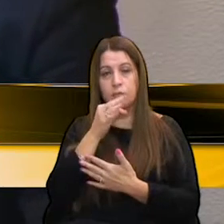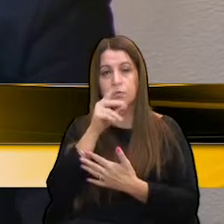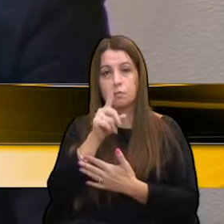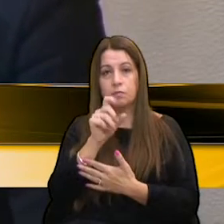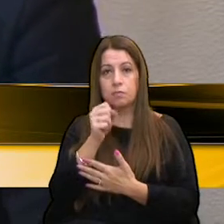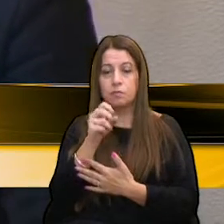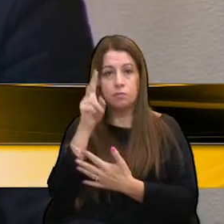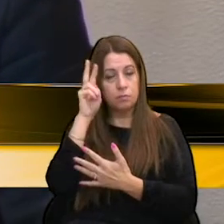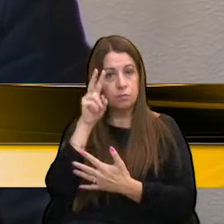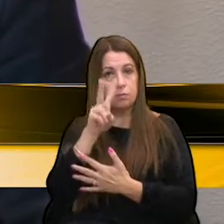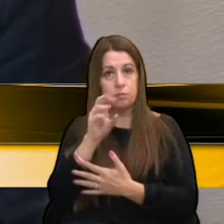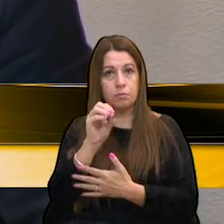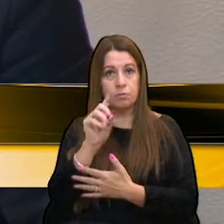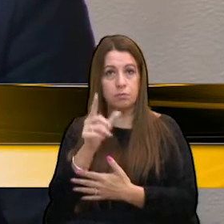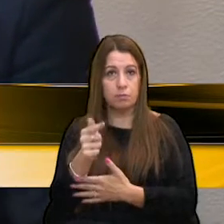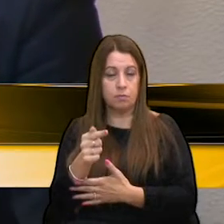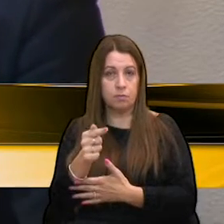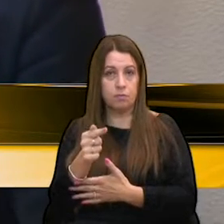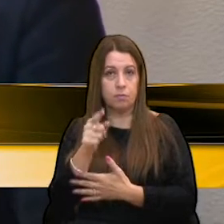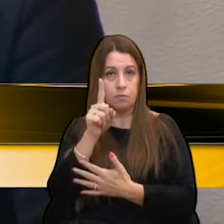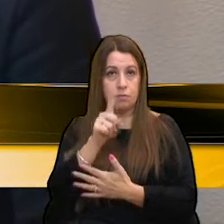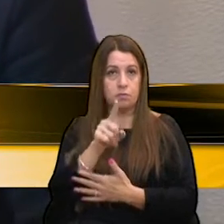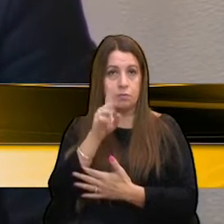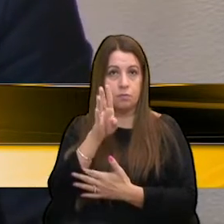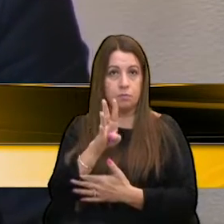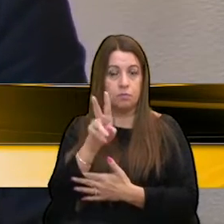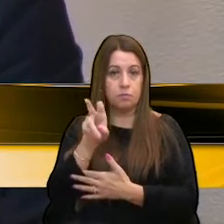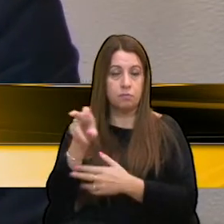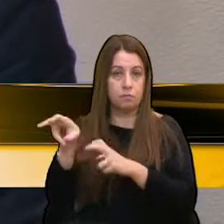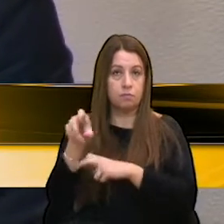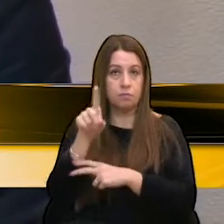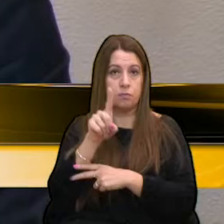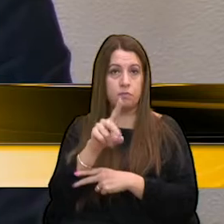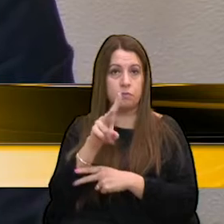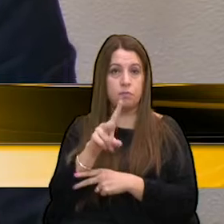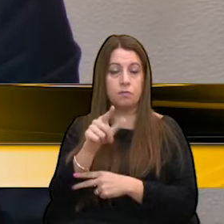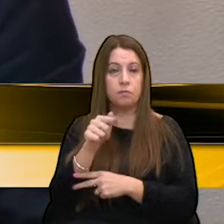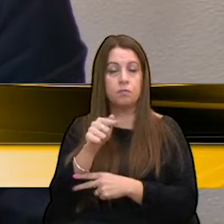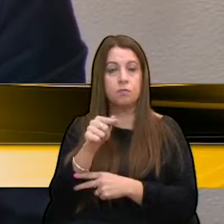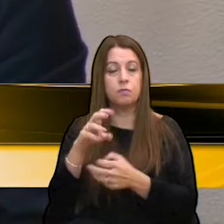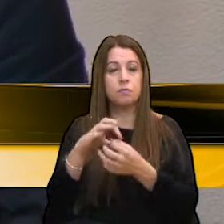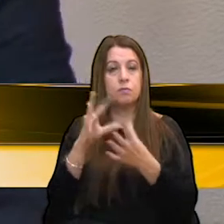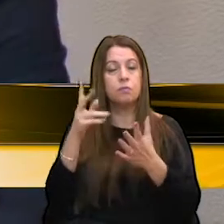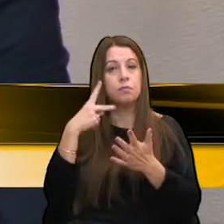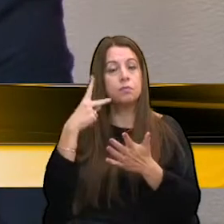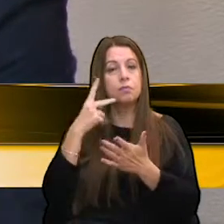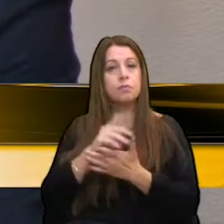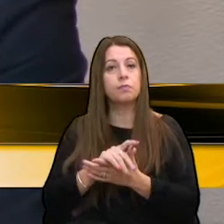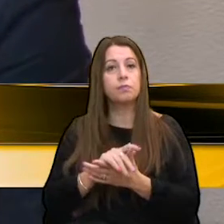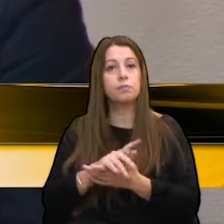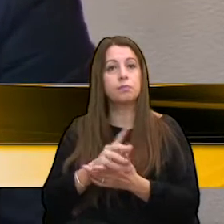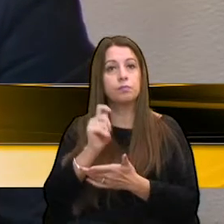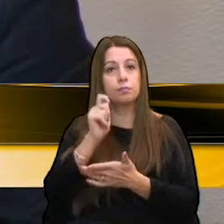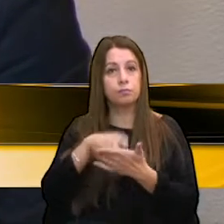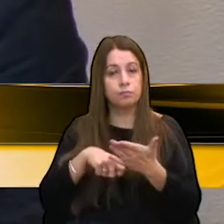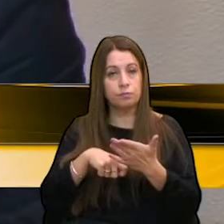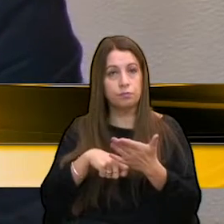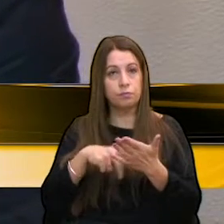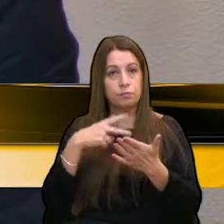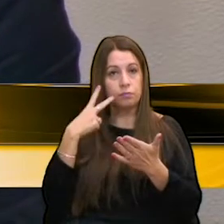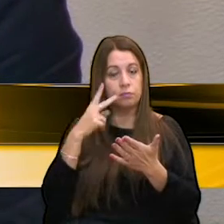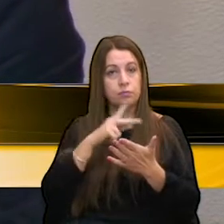Sul, 18 de abril de 2017, 142 anos da colonização, 127 da emancipação política. Assina